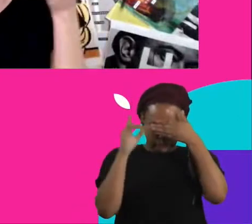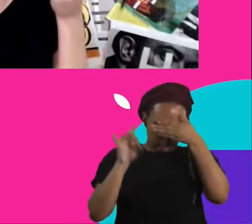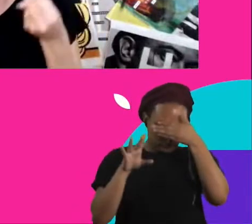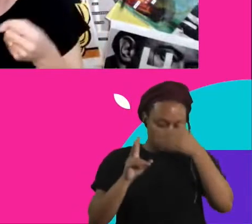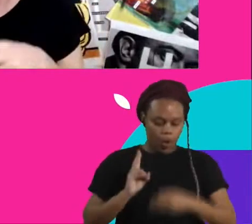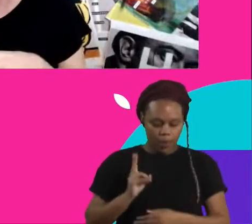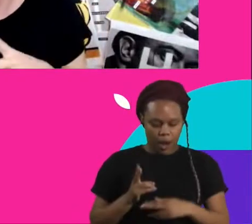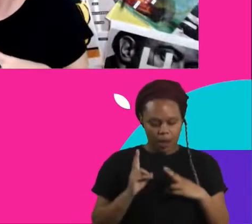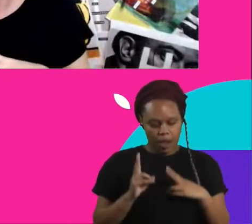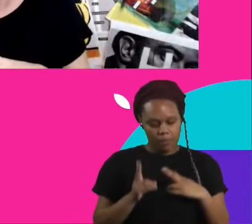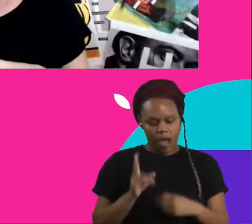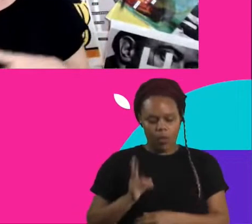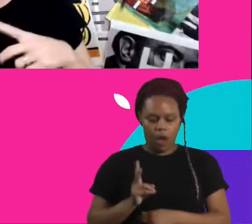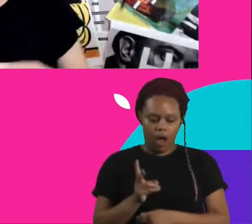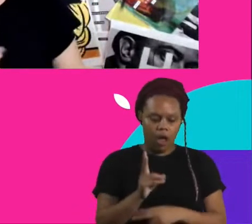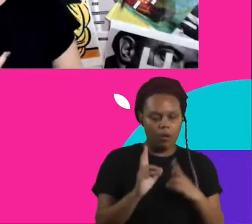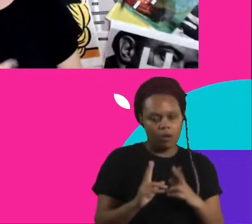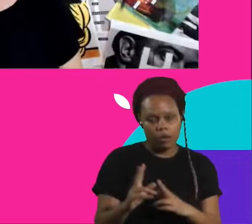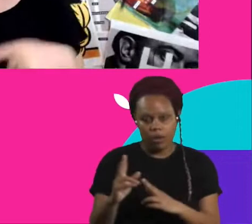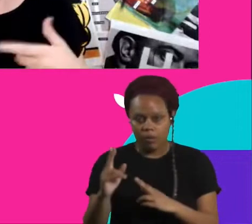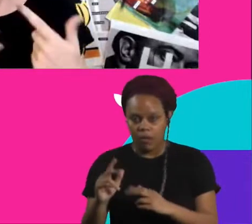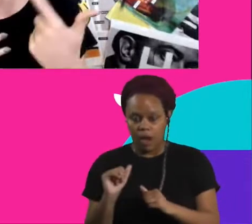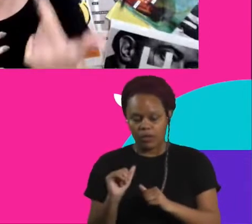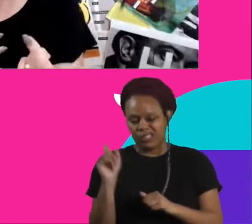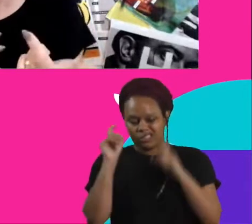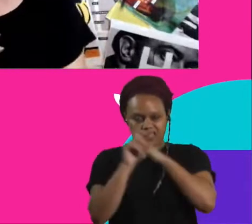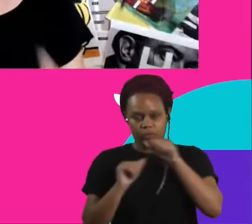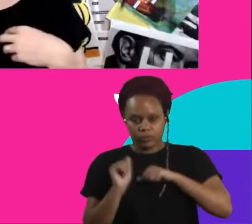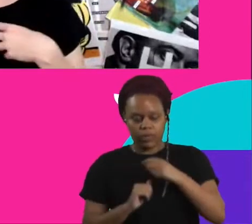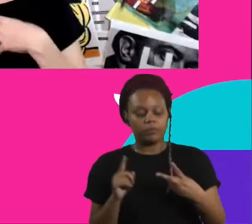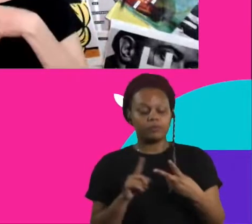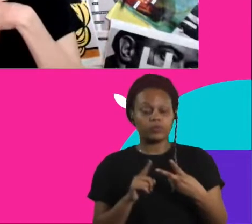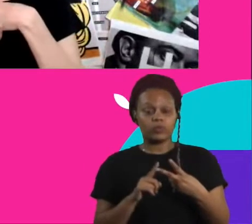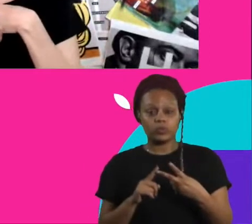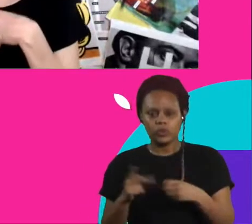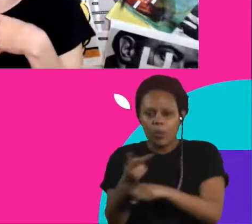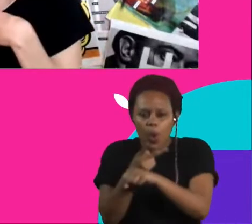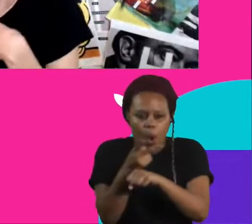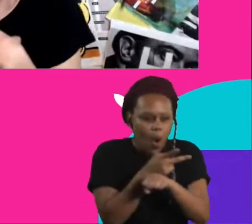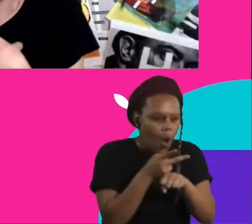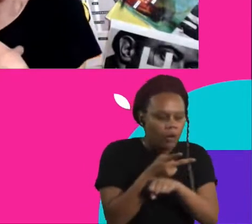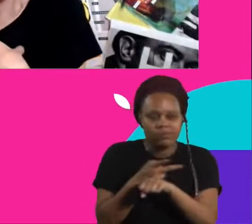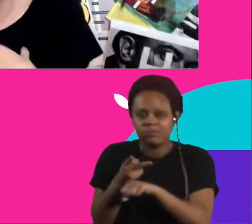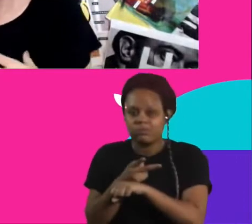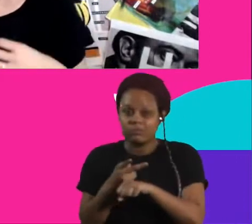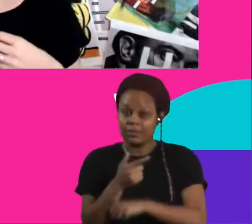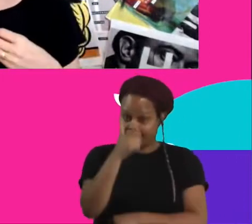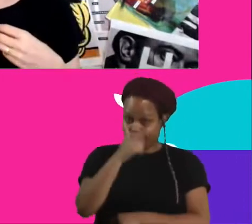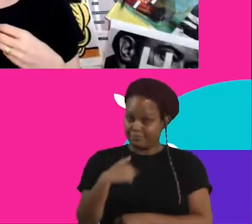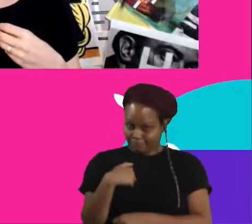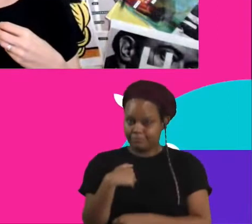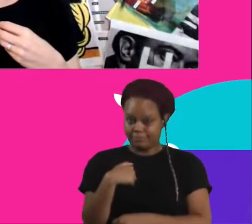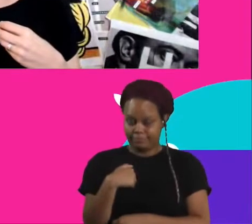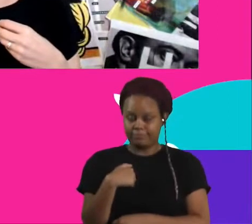sempre falou e ela tem muita dificuldade de mudar. Eu posso ter o procurador, que é uma pessoa que eu, por exemplo,